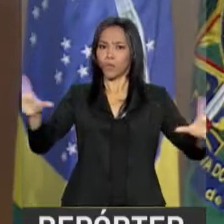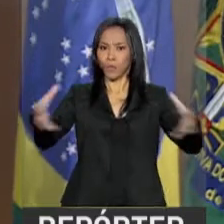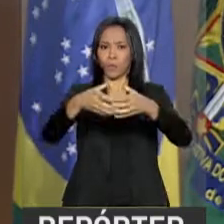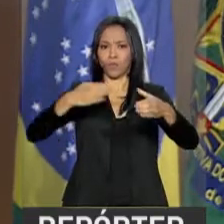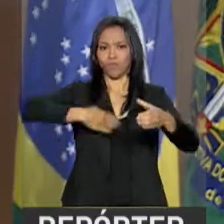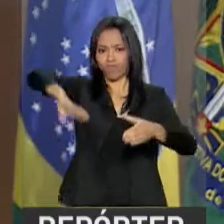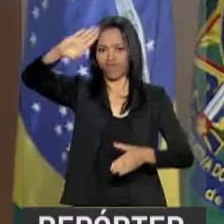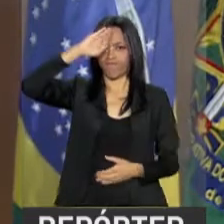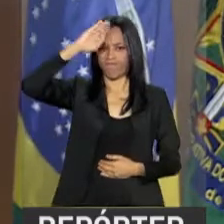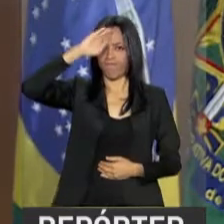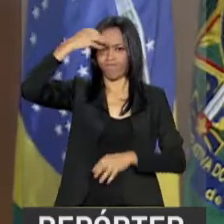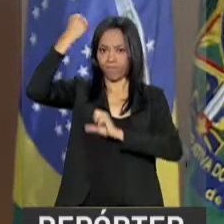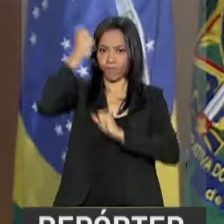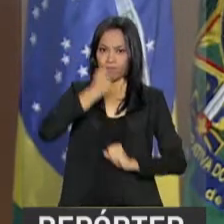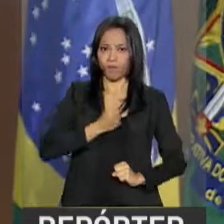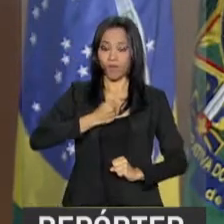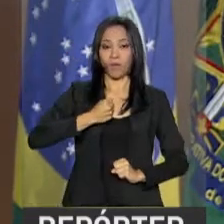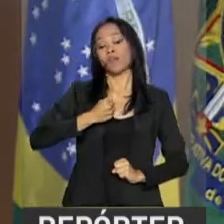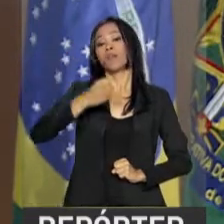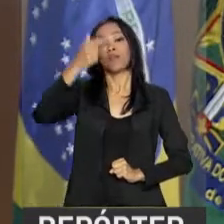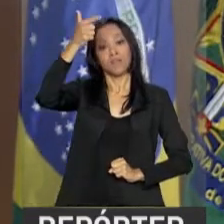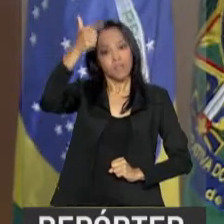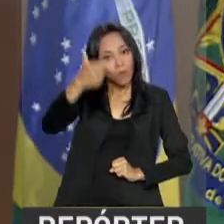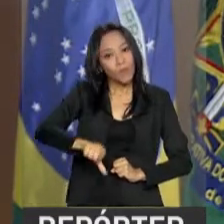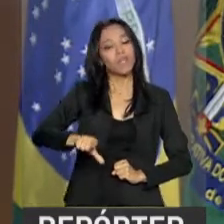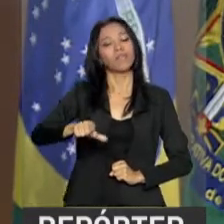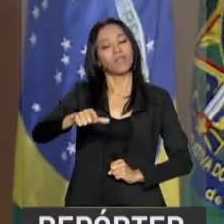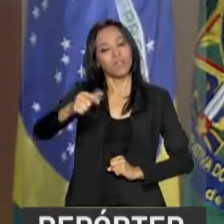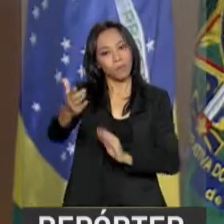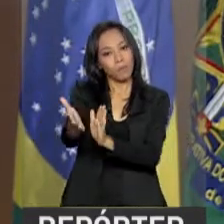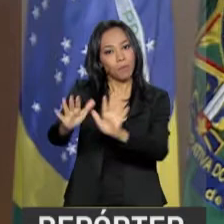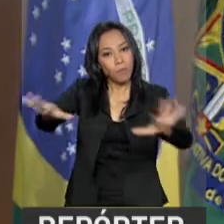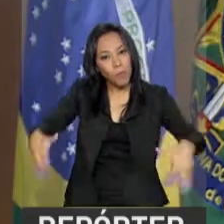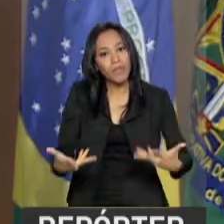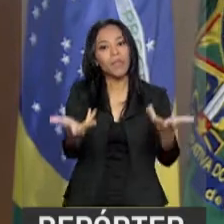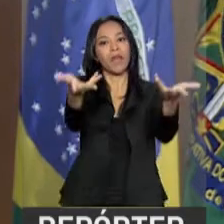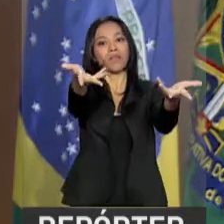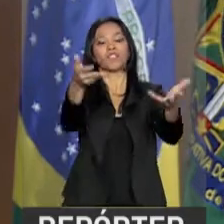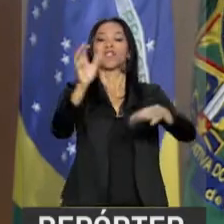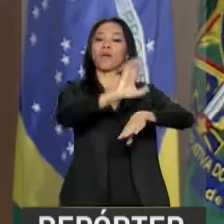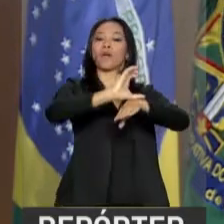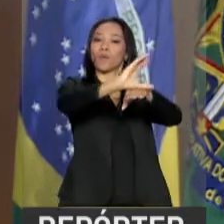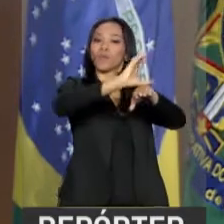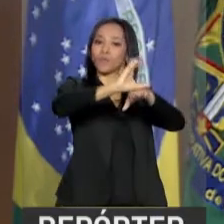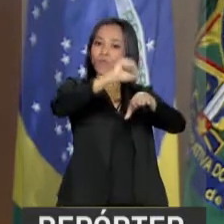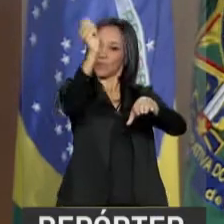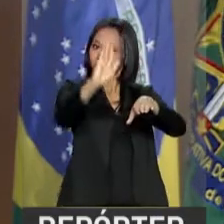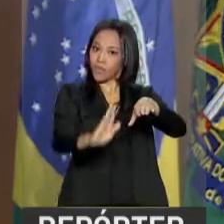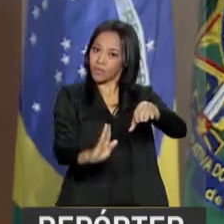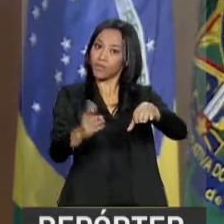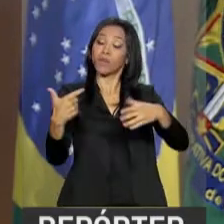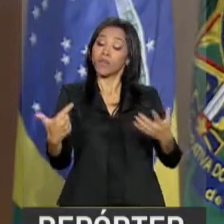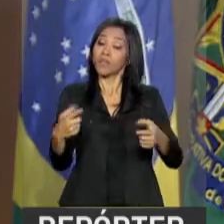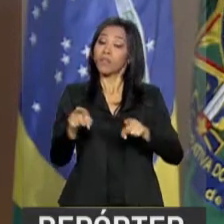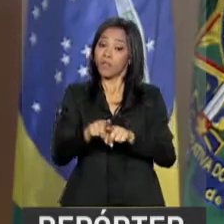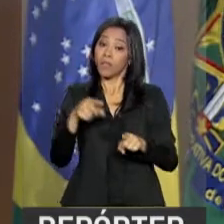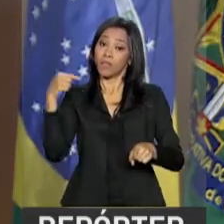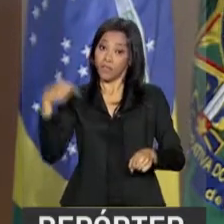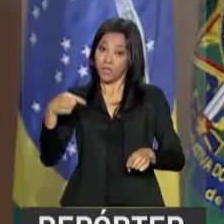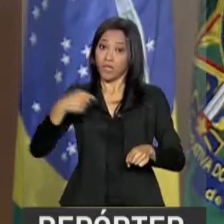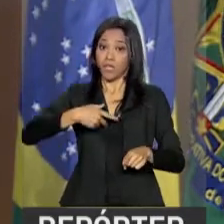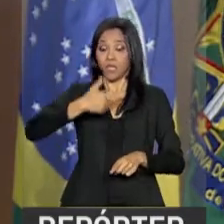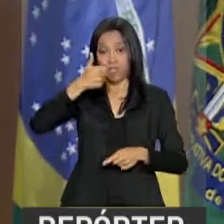exército na sua mensagem mais uma vez fez uma homenagem à constituição brasileira aliás na sequência na mensagem